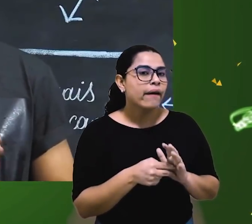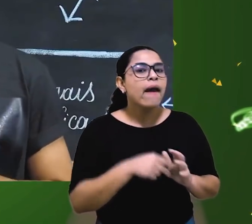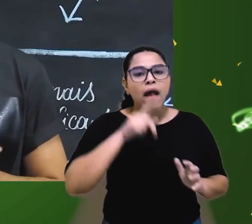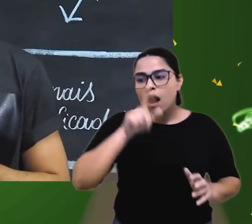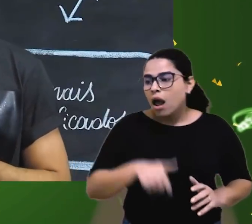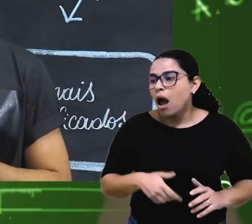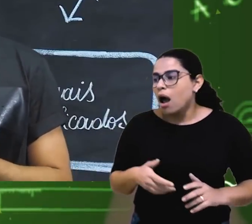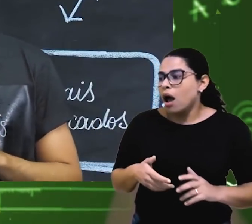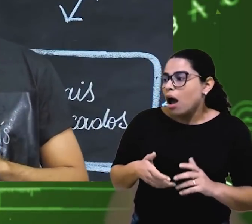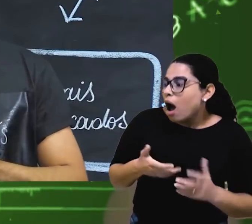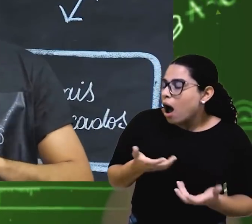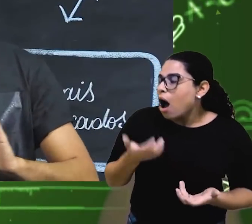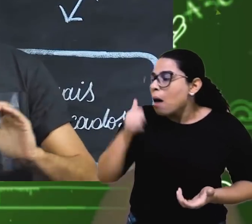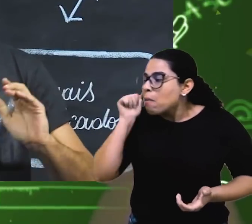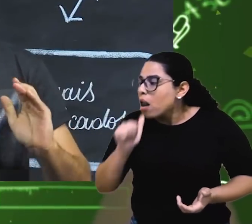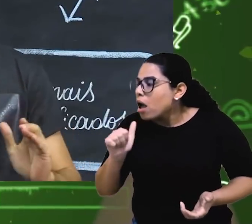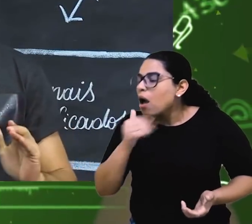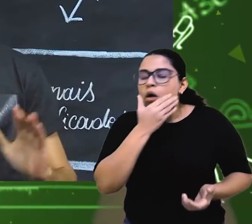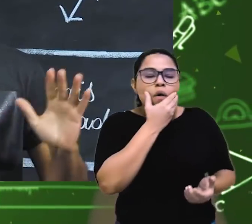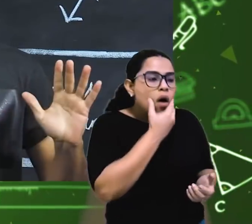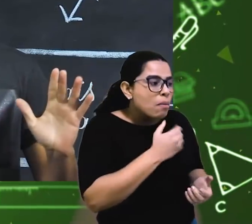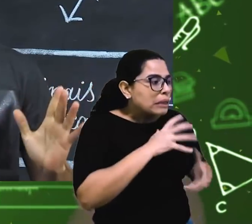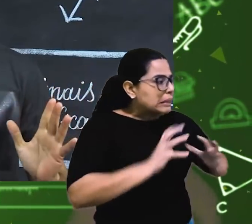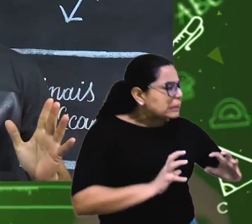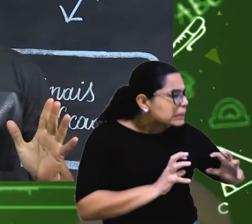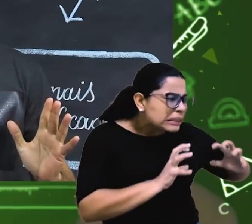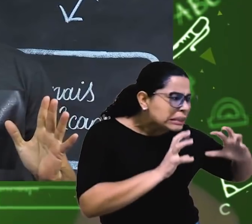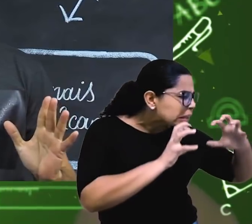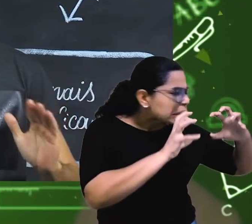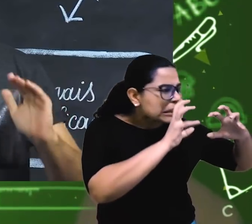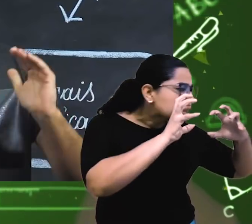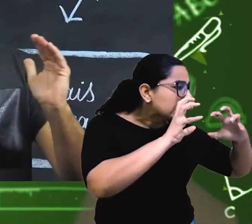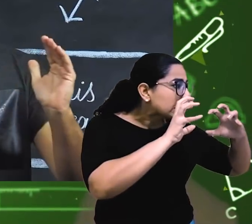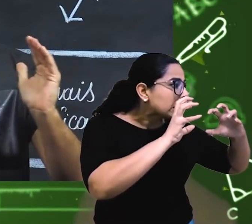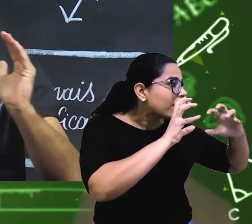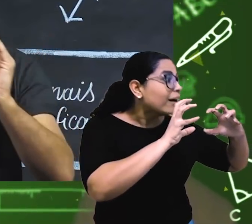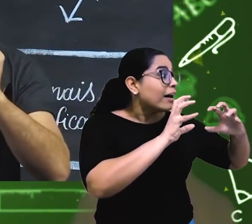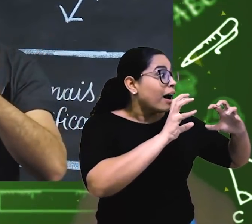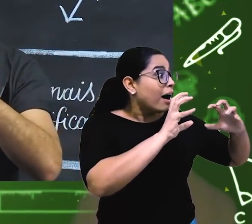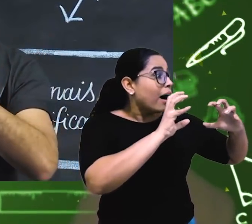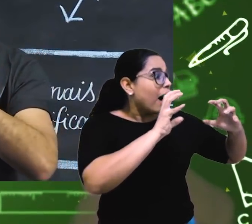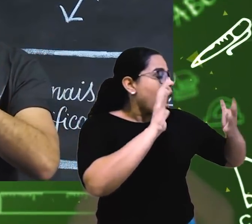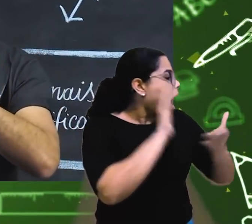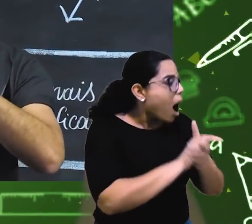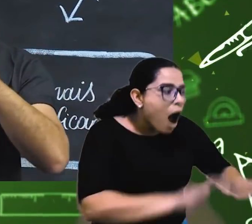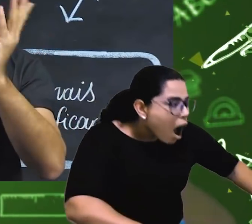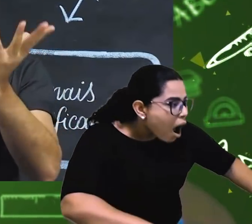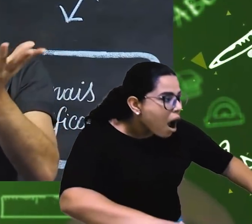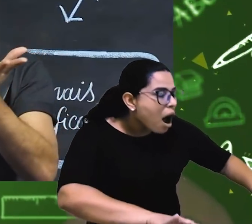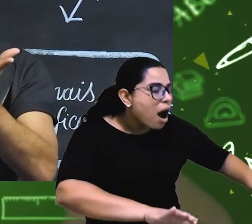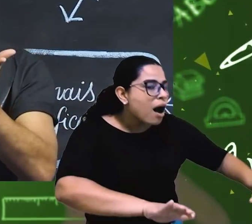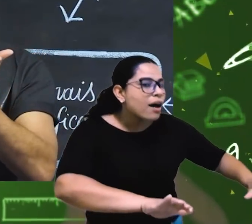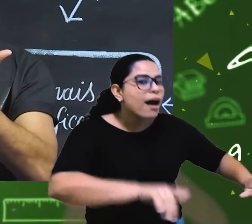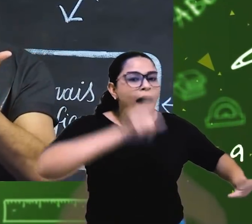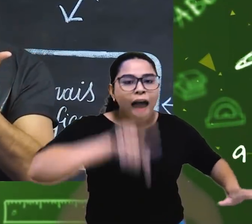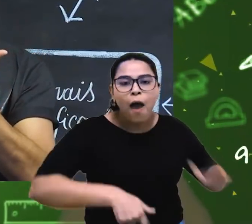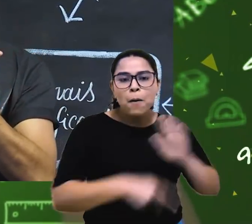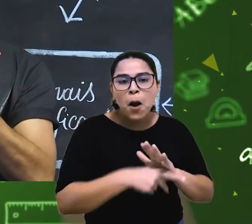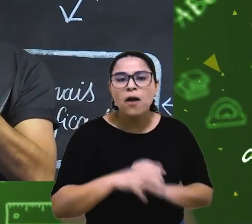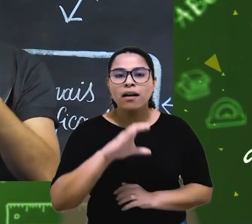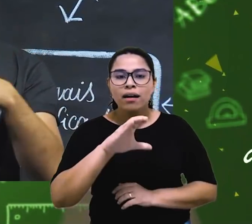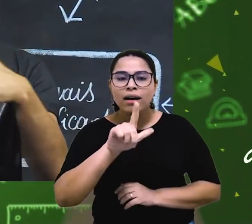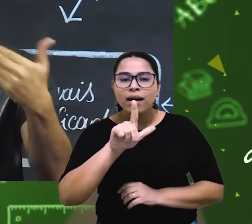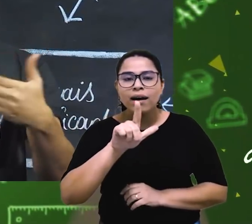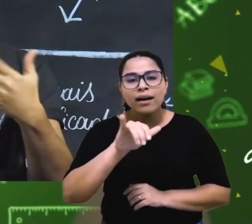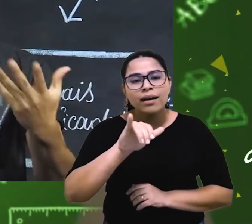vamos terminar essa história e eu quero que você vá embora agora. Ou seja, fica um clímax, fica uma situação intensa de acontecimentos que